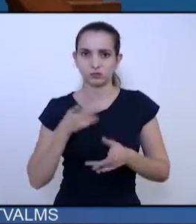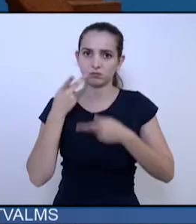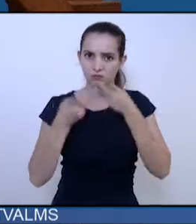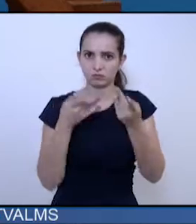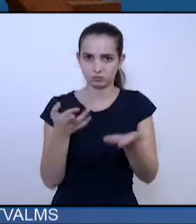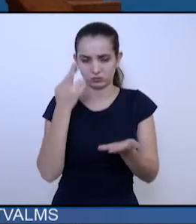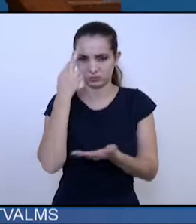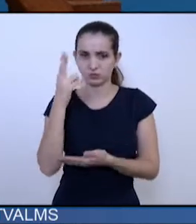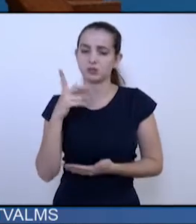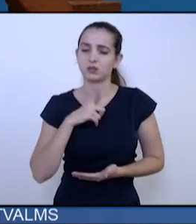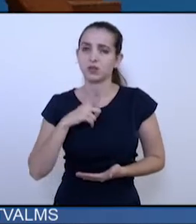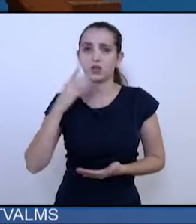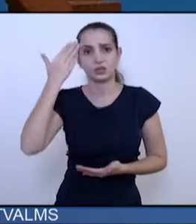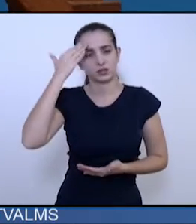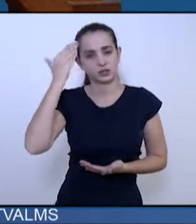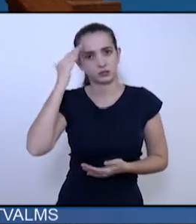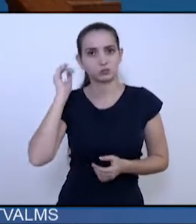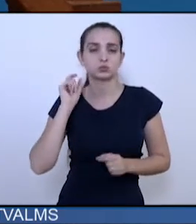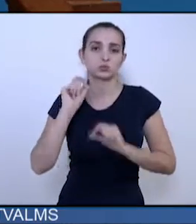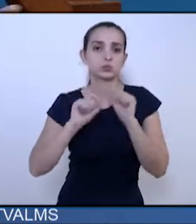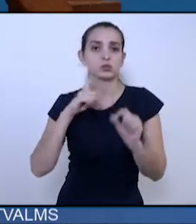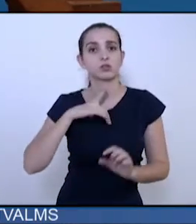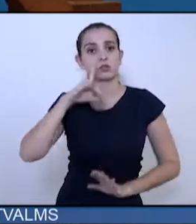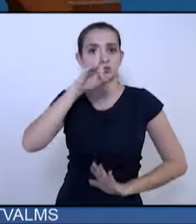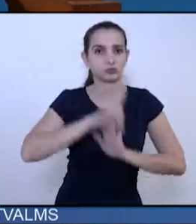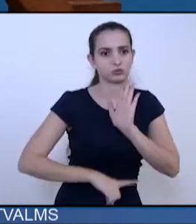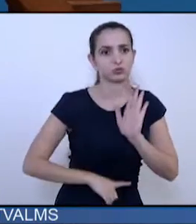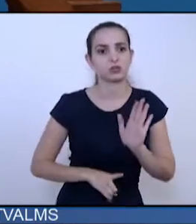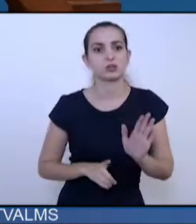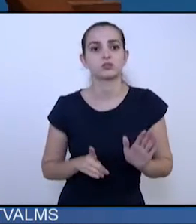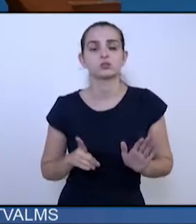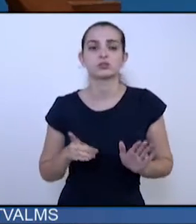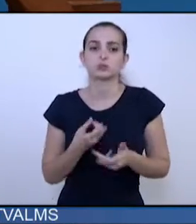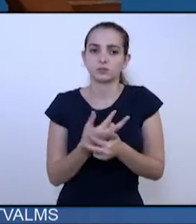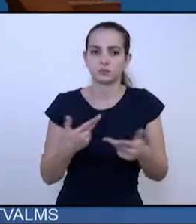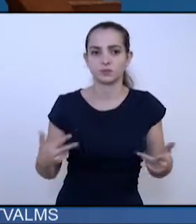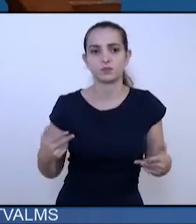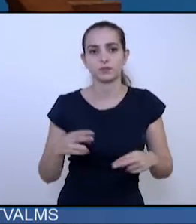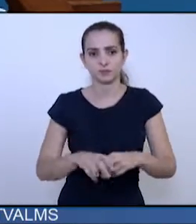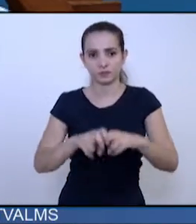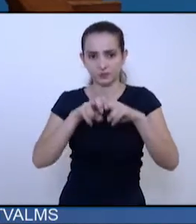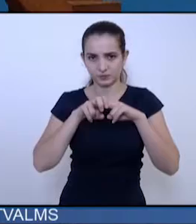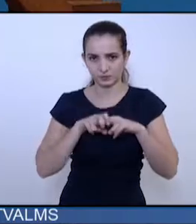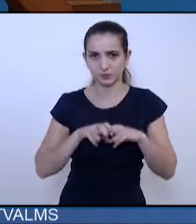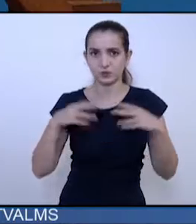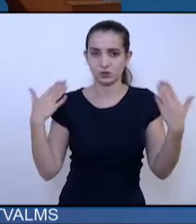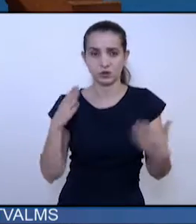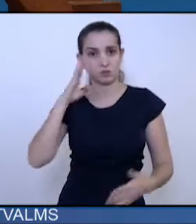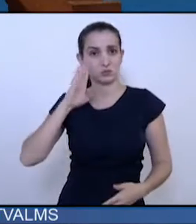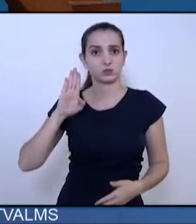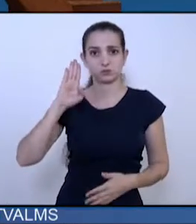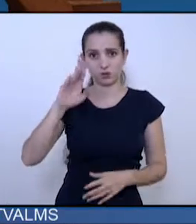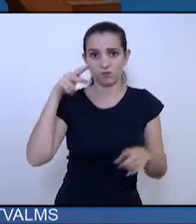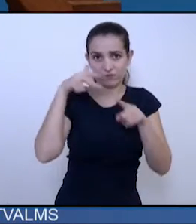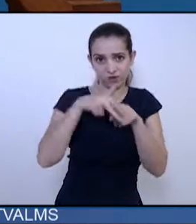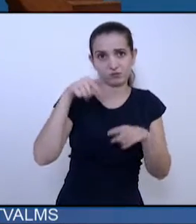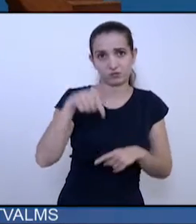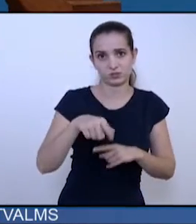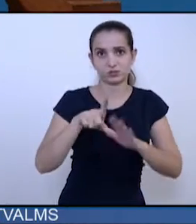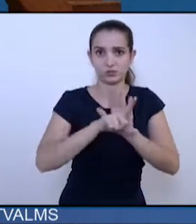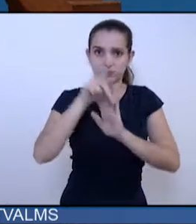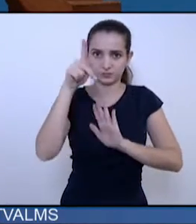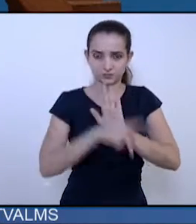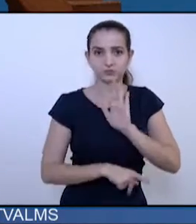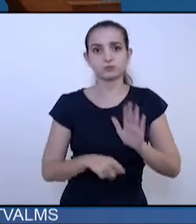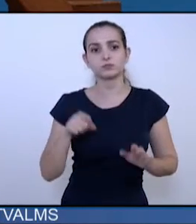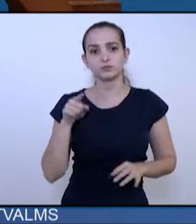ter a compreensão de que o direito é uma ciência extremamente dinâmica. Por exemplo, o ponto fundamental do veto a esse projeto, ele